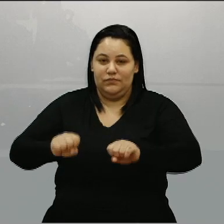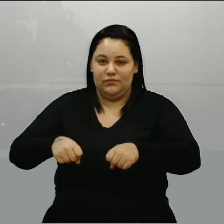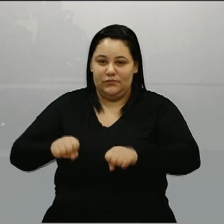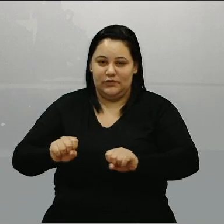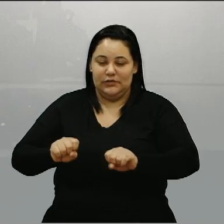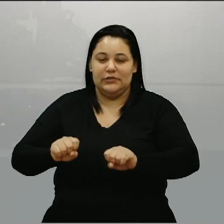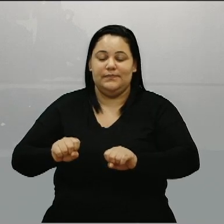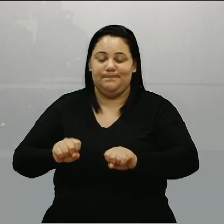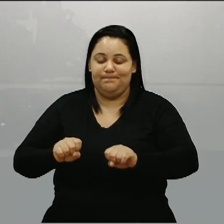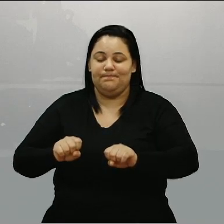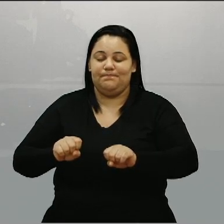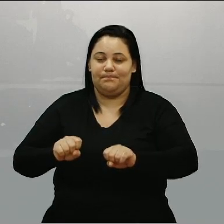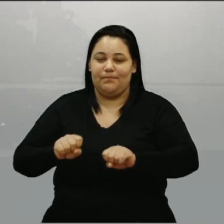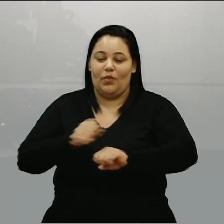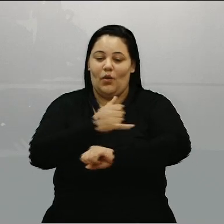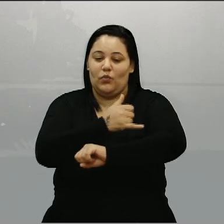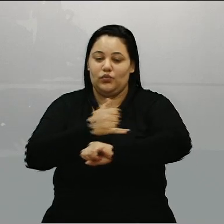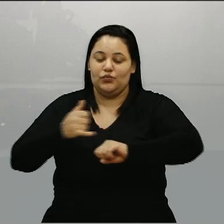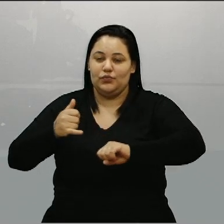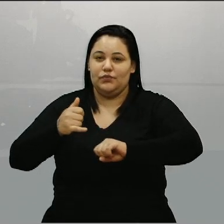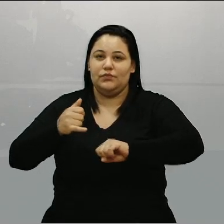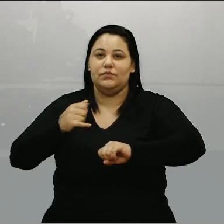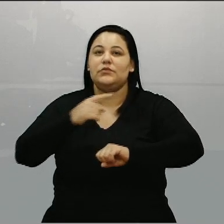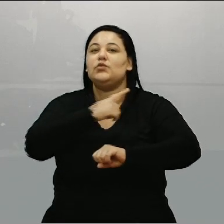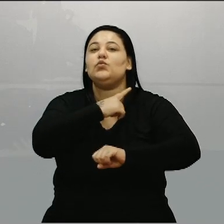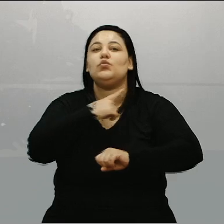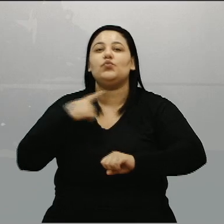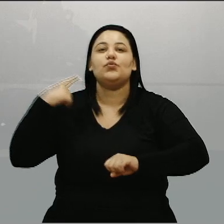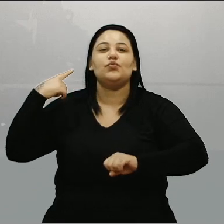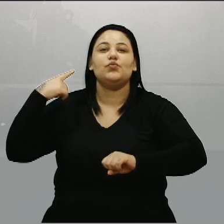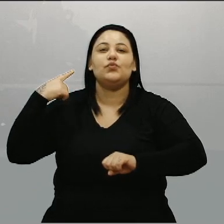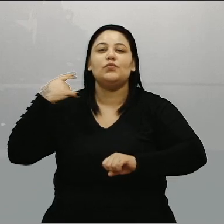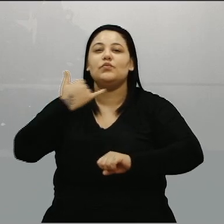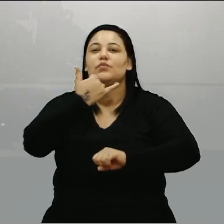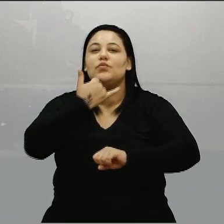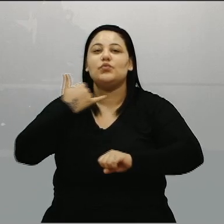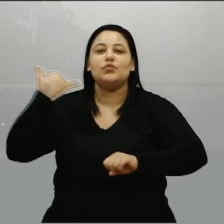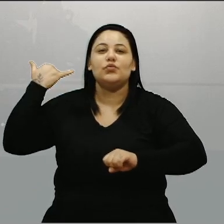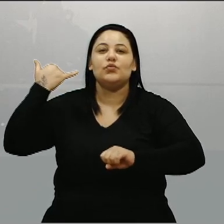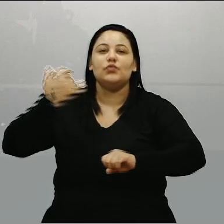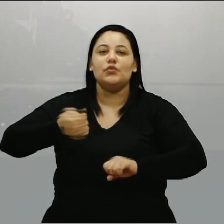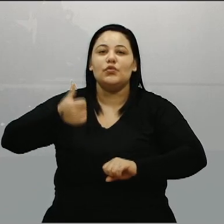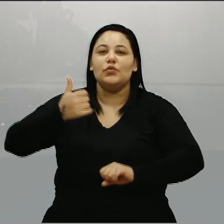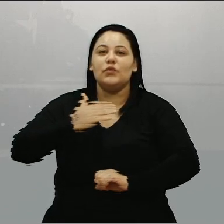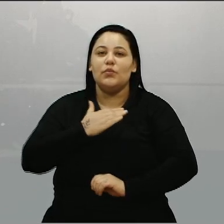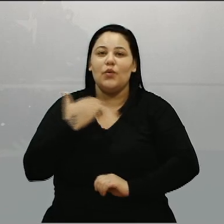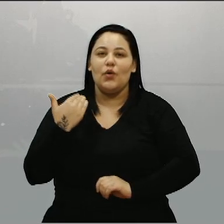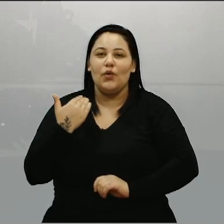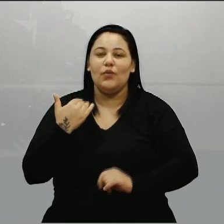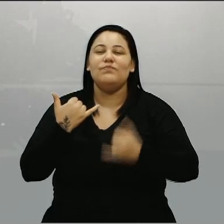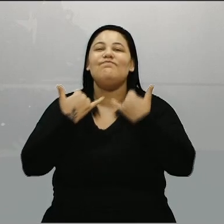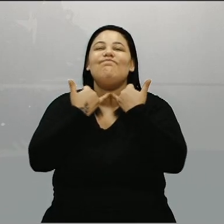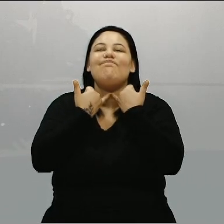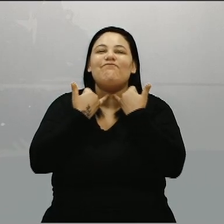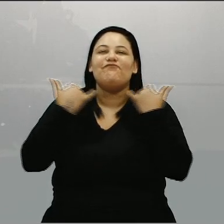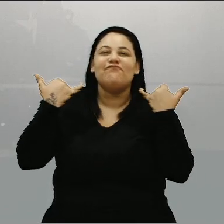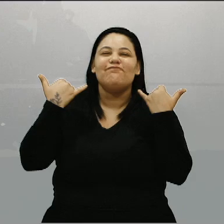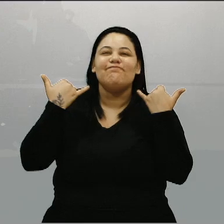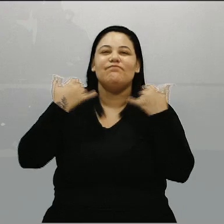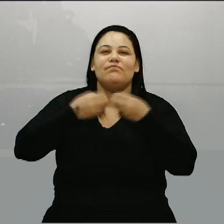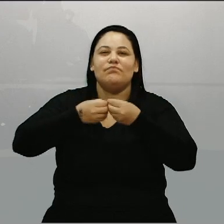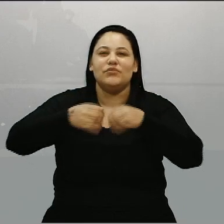motociclista pegou um fio no pescoço, quase que faleceu. Ficou uma marca muito grande, teve que ser